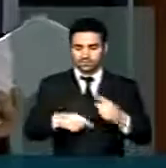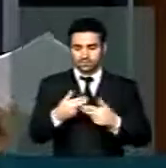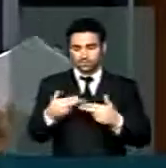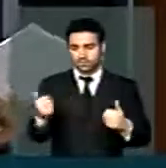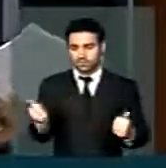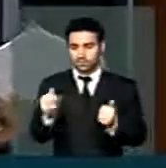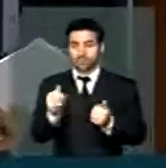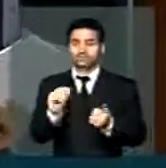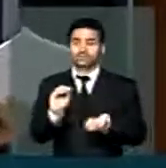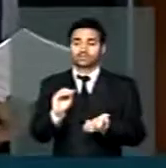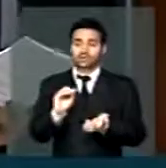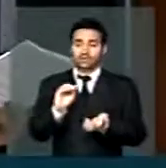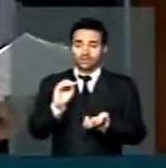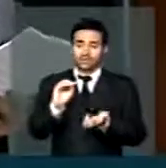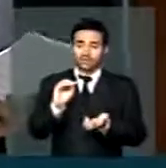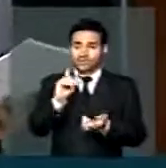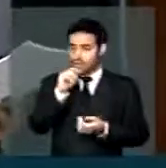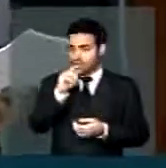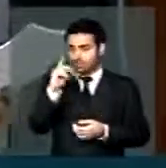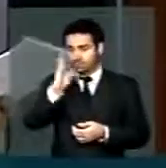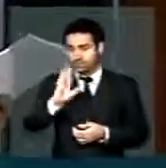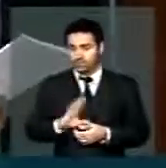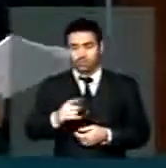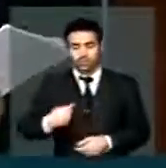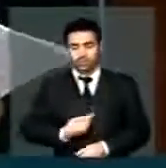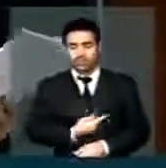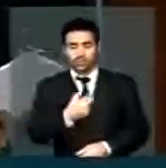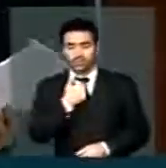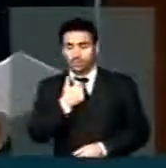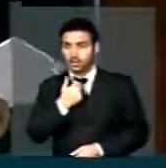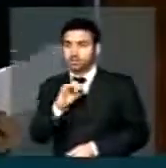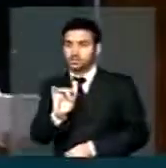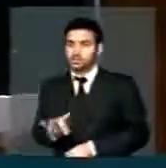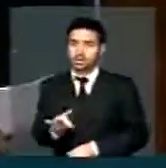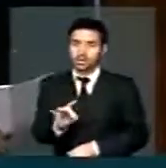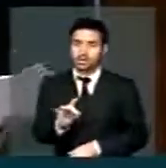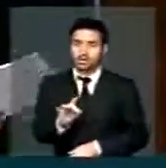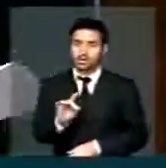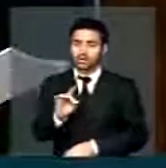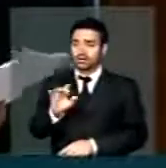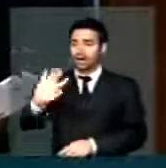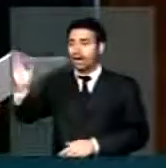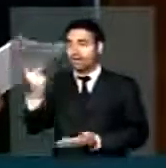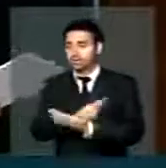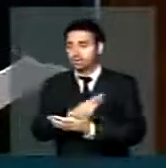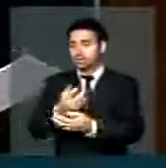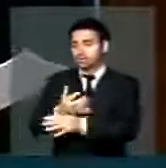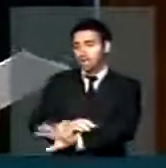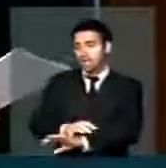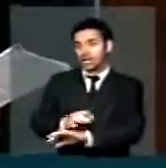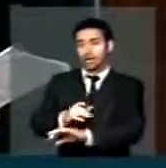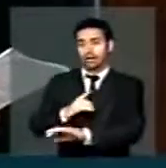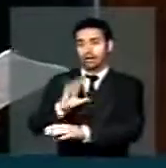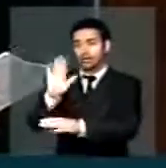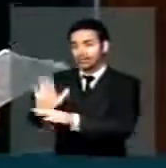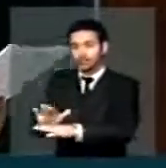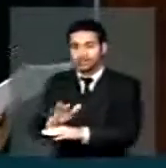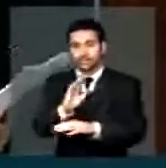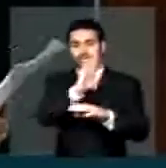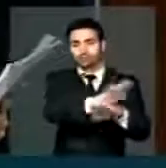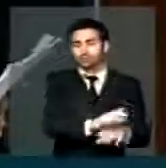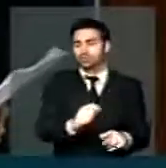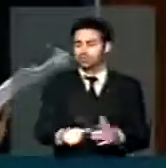de recursos hídricos no nosso país. Nós não precisamos ficar somente socorrendo as vítimas nas questões da